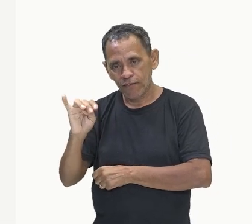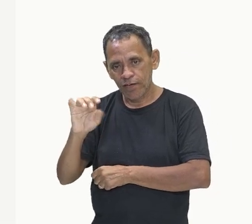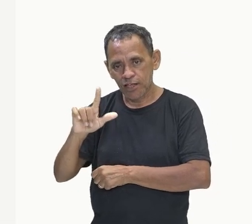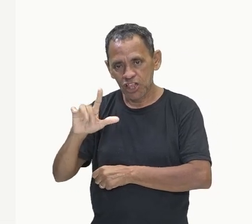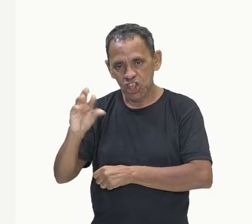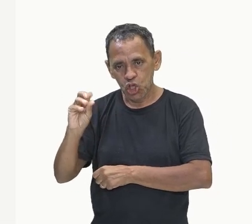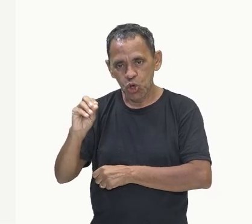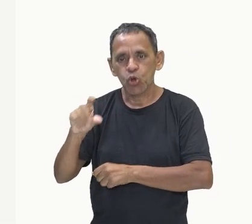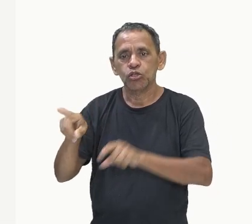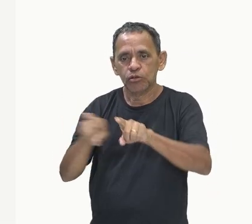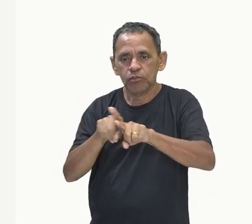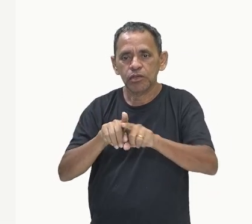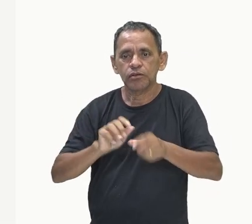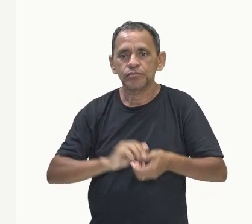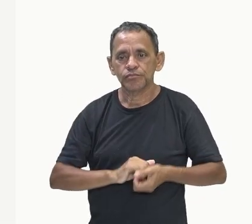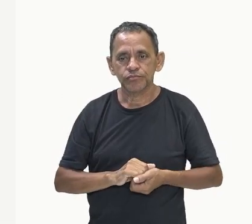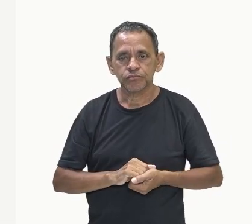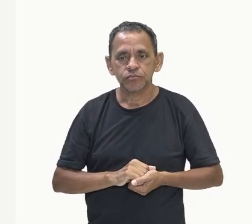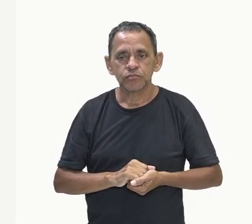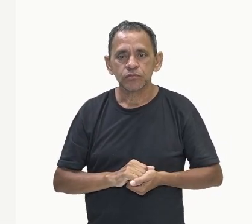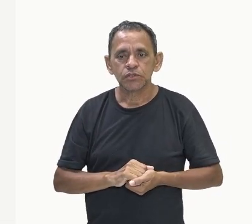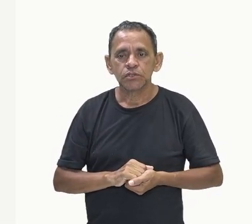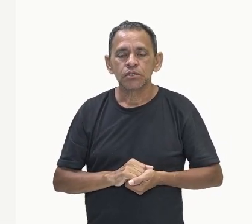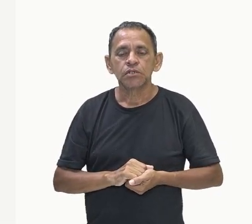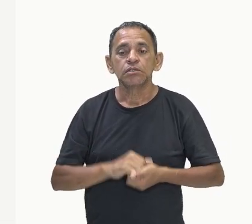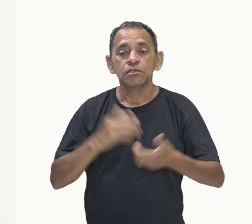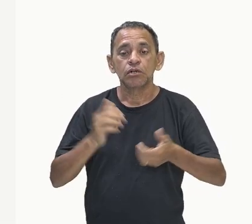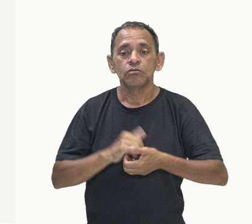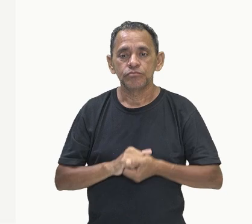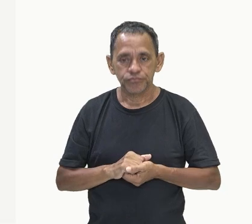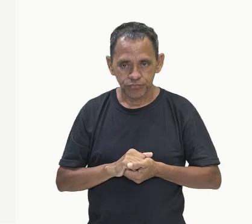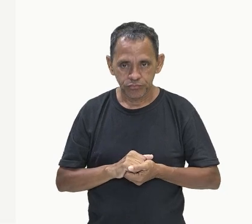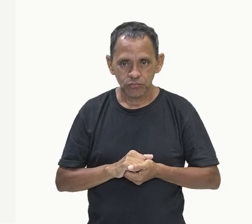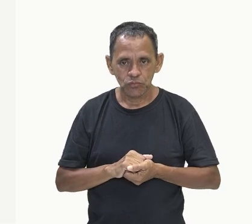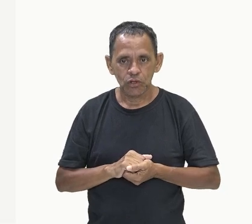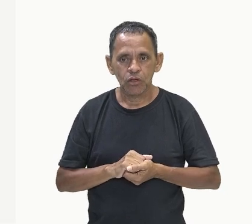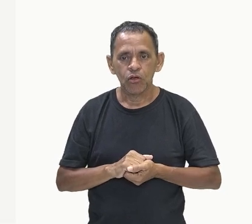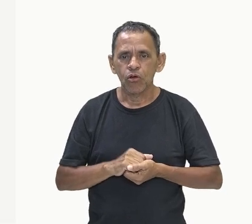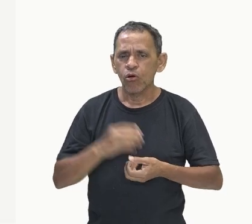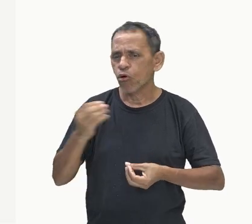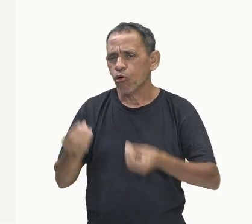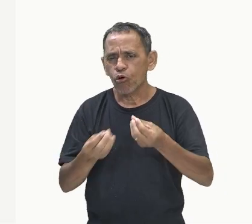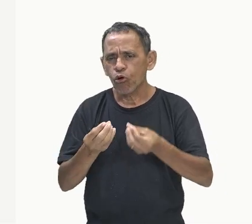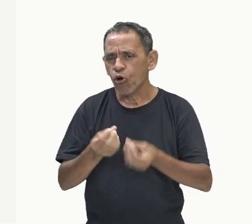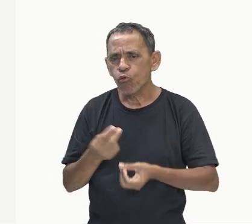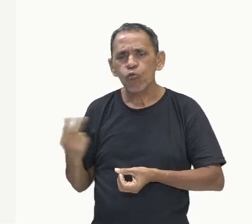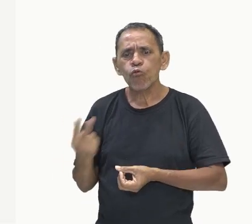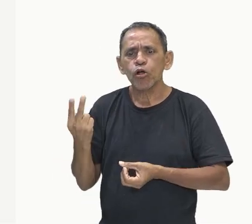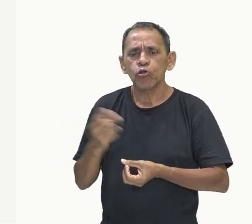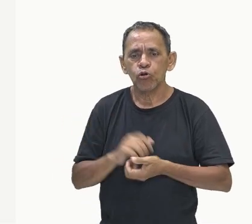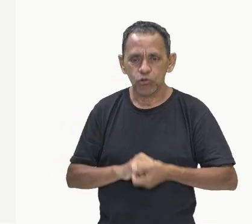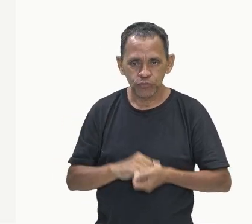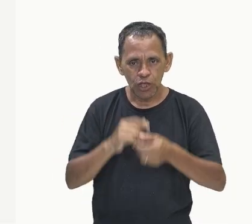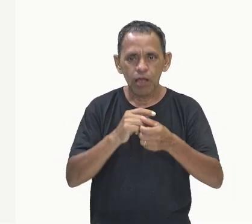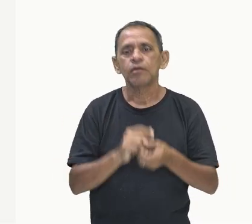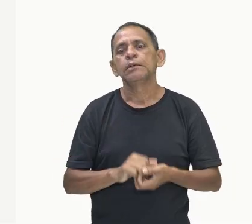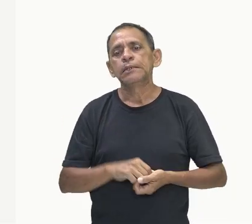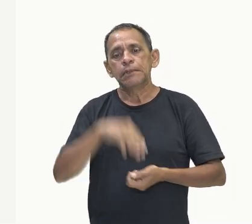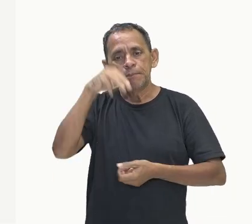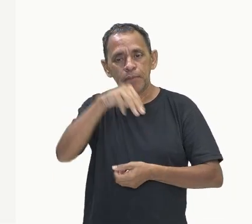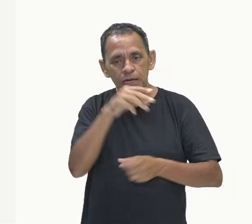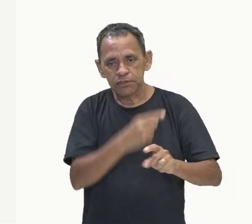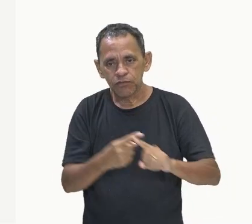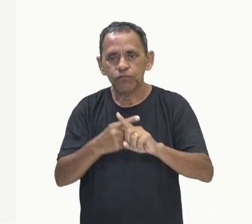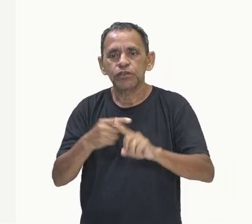cinética, ela vale a massa vezes a velocidade ao quadrado sobre 2, ou seja, a